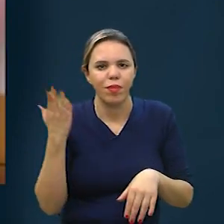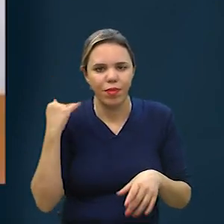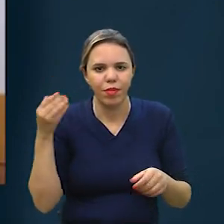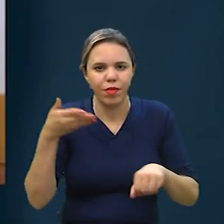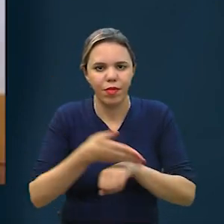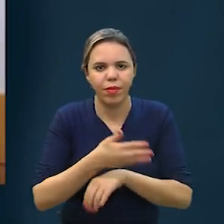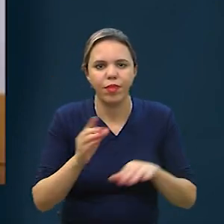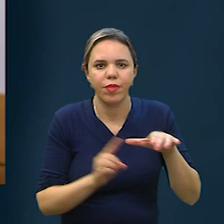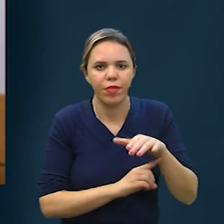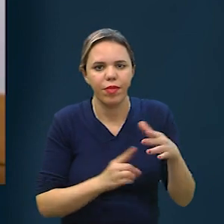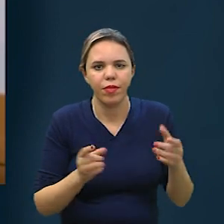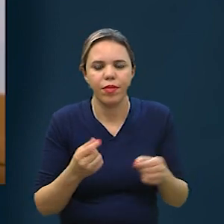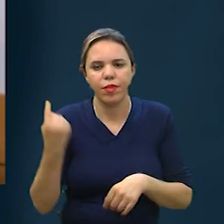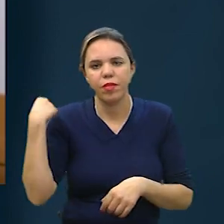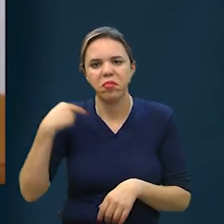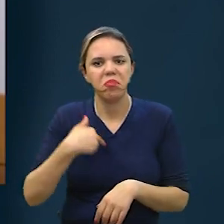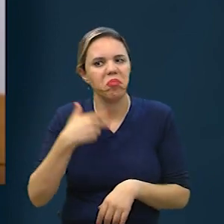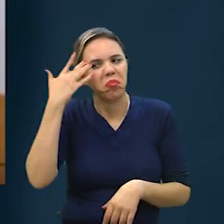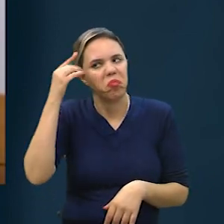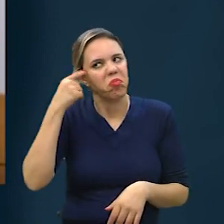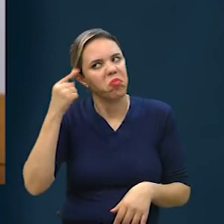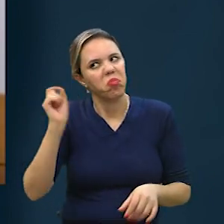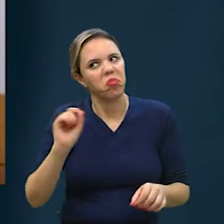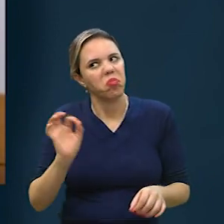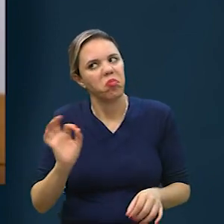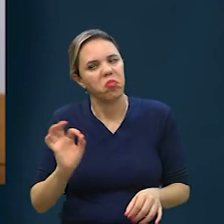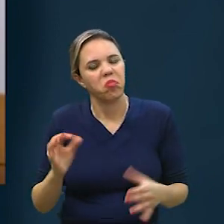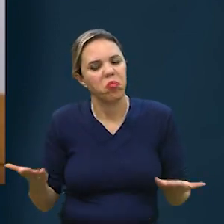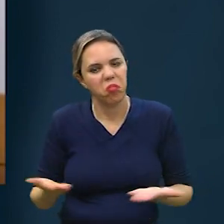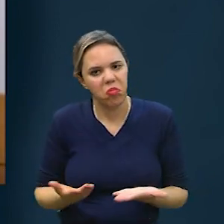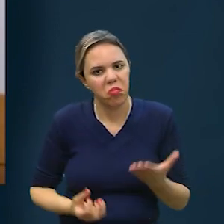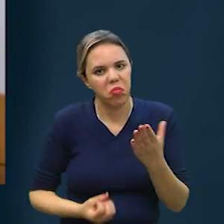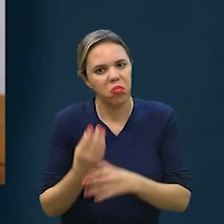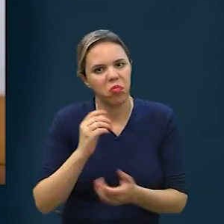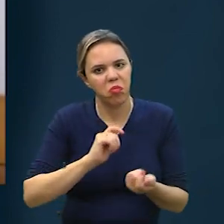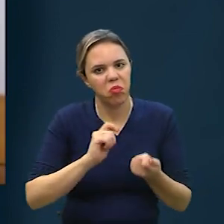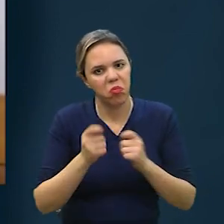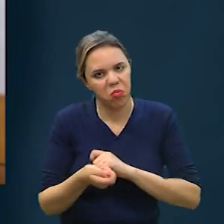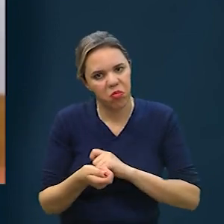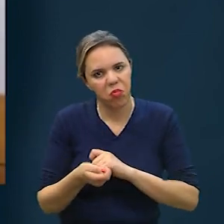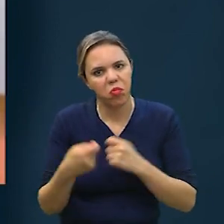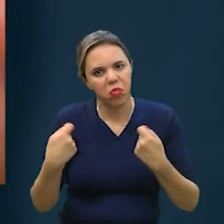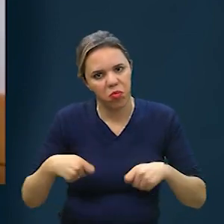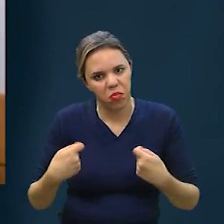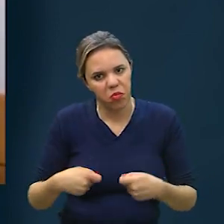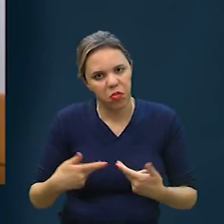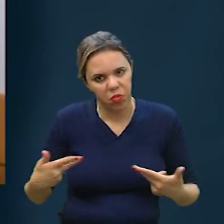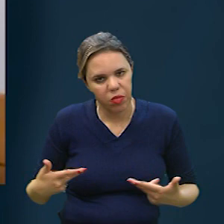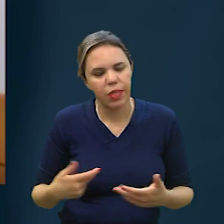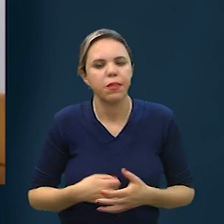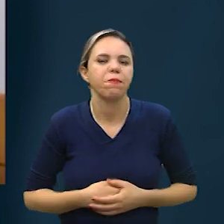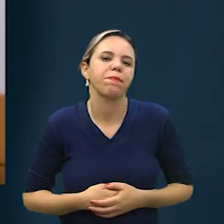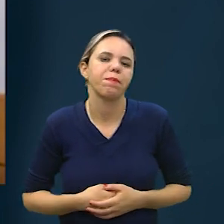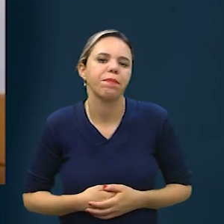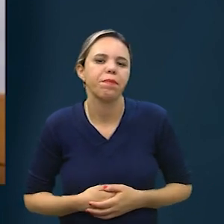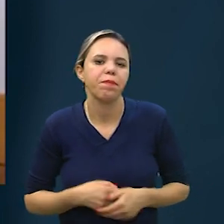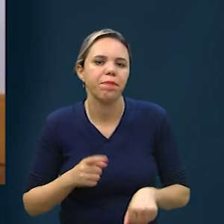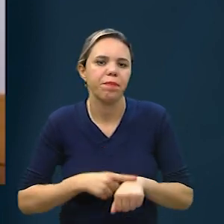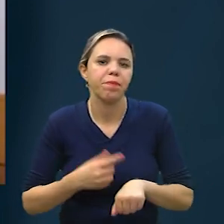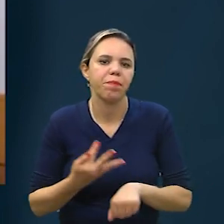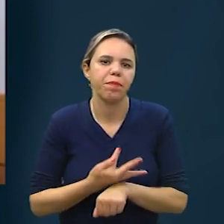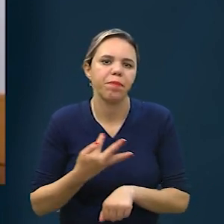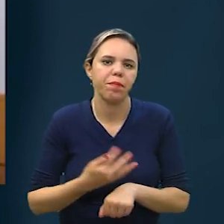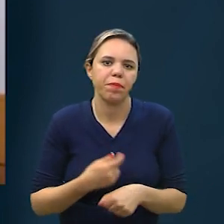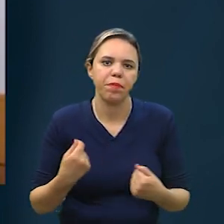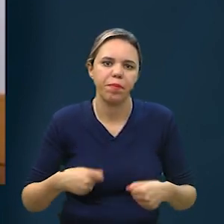nós podemos ir até cliente. Antes nós não tínhamos essa ideia. Então, essa ideia surgiu de uma necessidade, né? Um